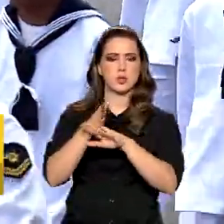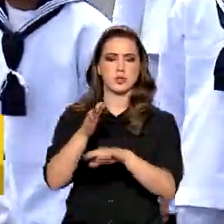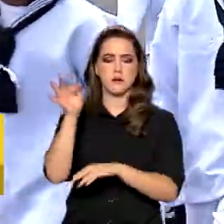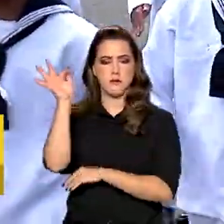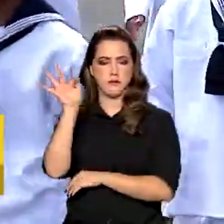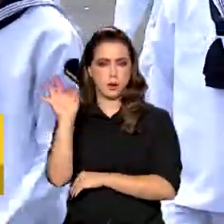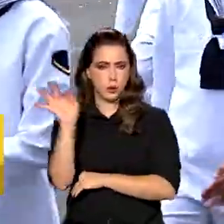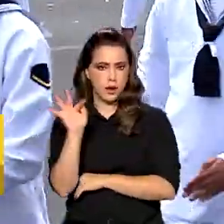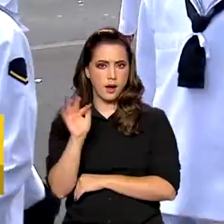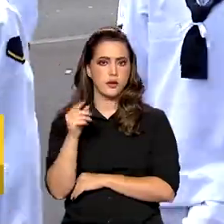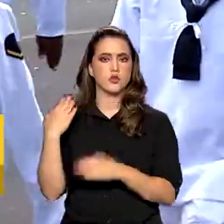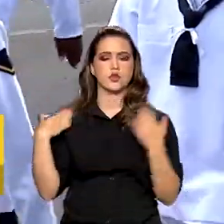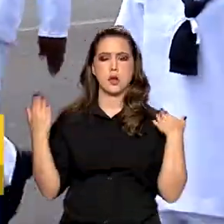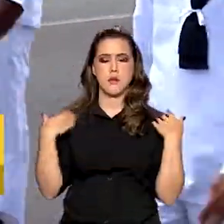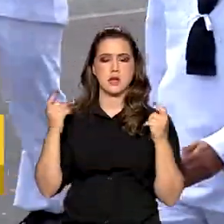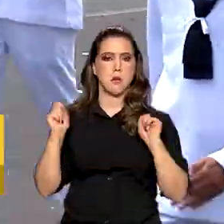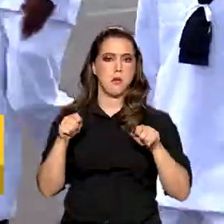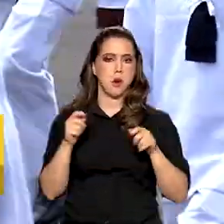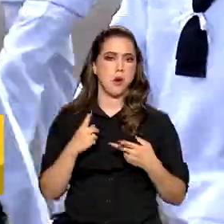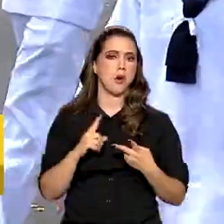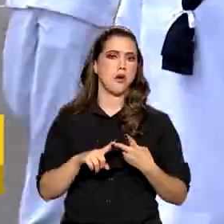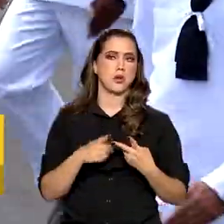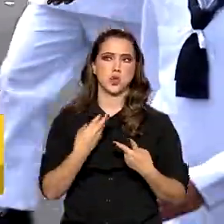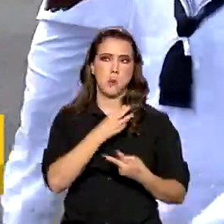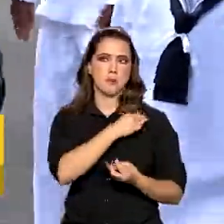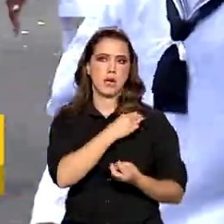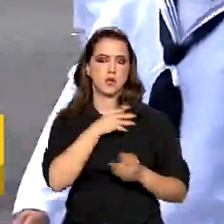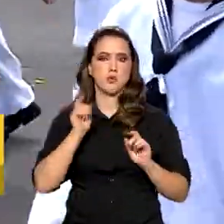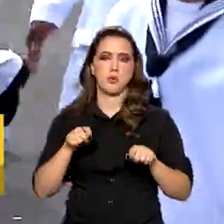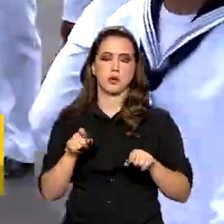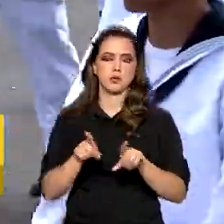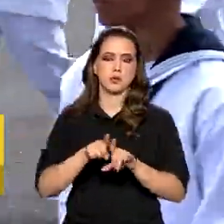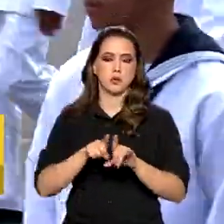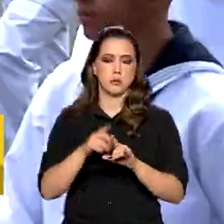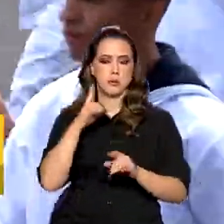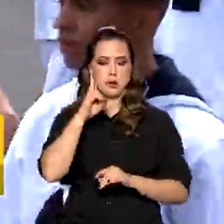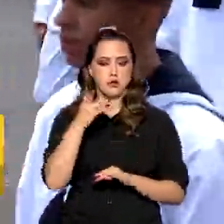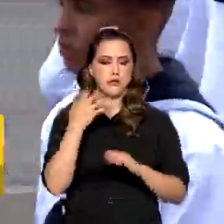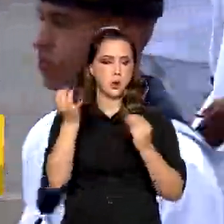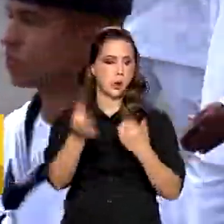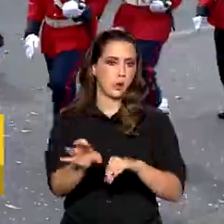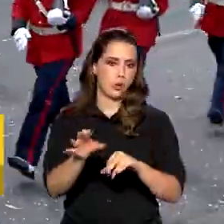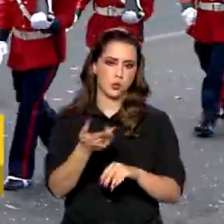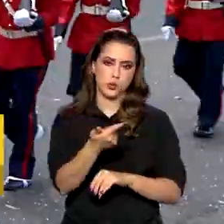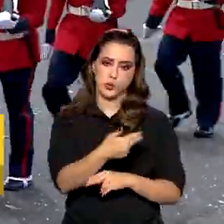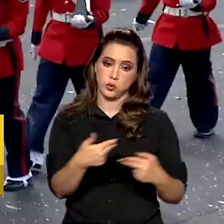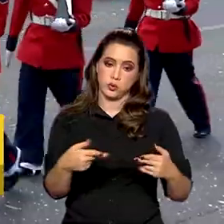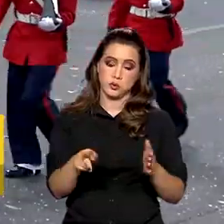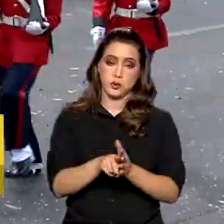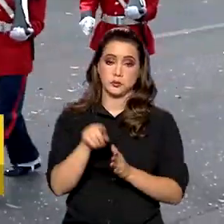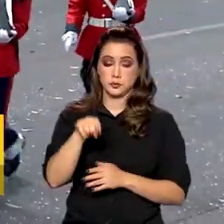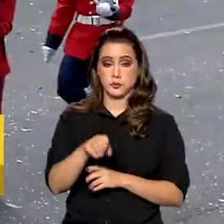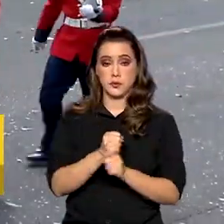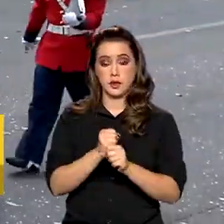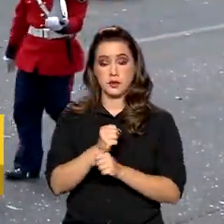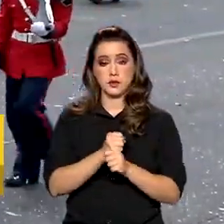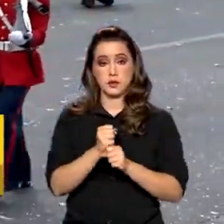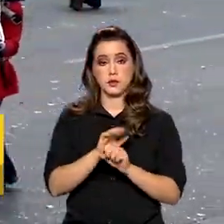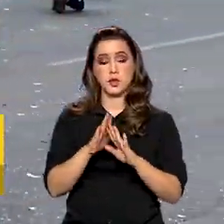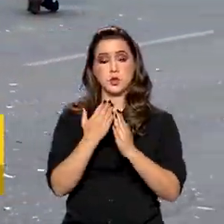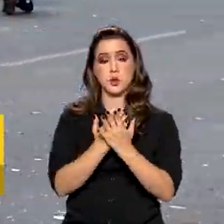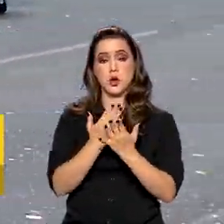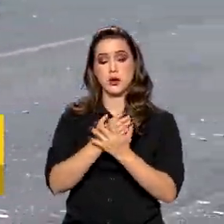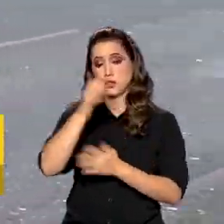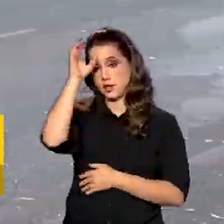superior, quanto para o nível médio também. Eu destaco também que esse ano a Escola de Aprendizes de